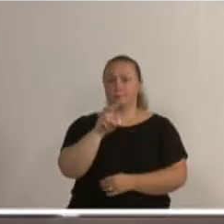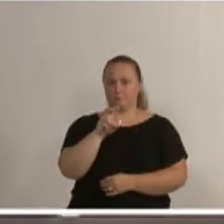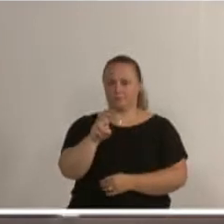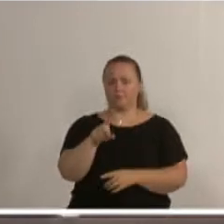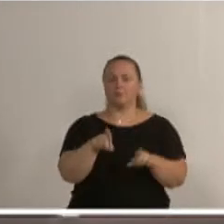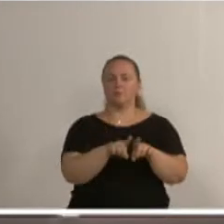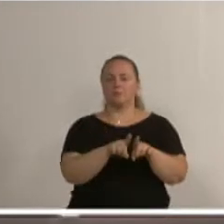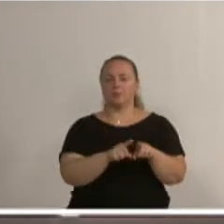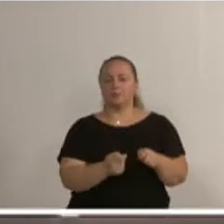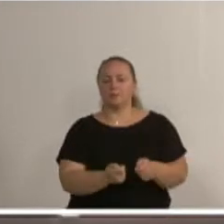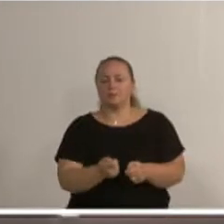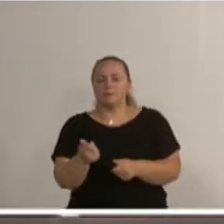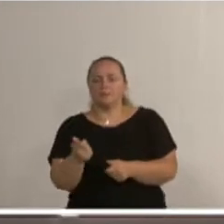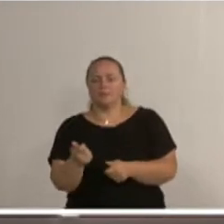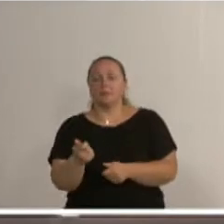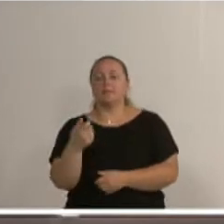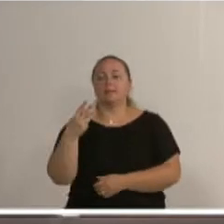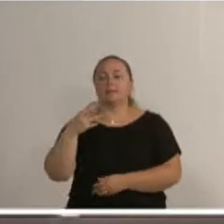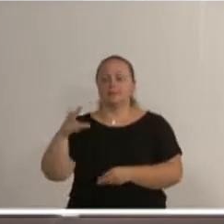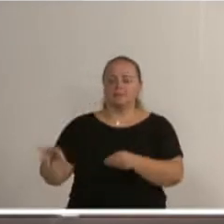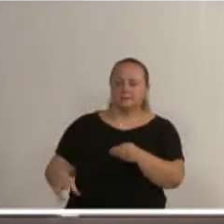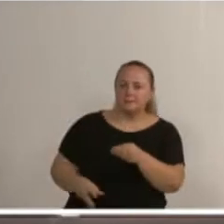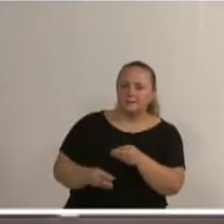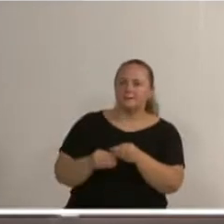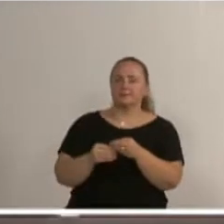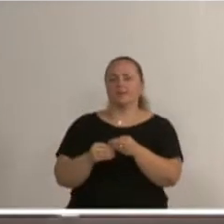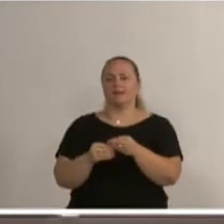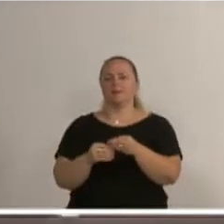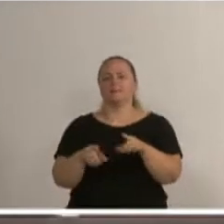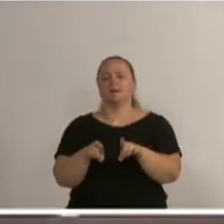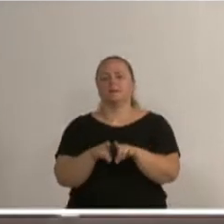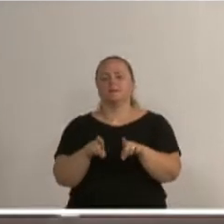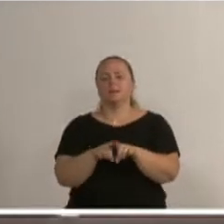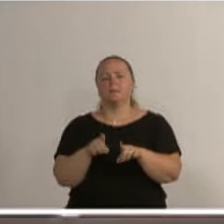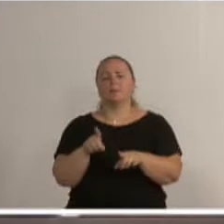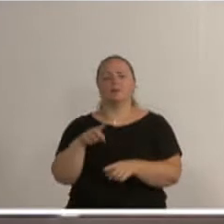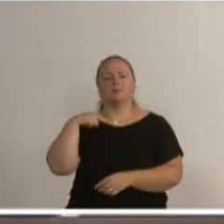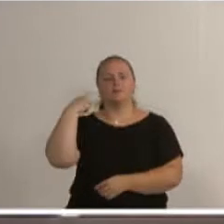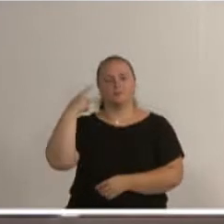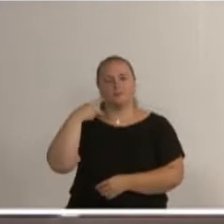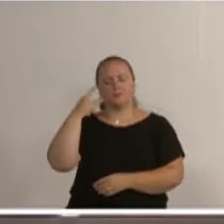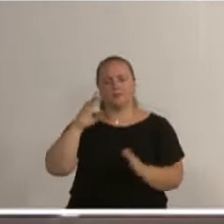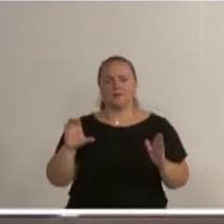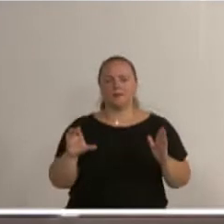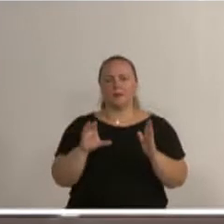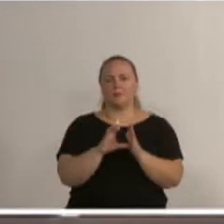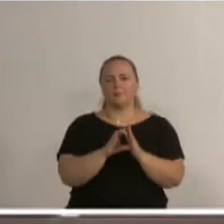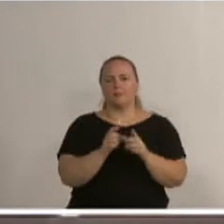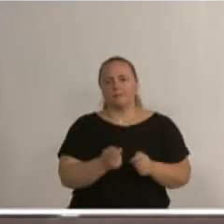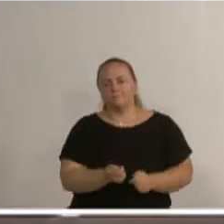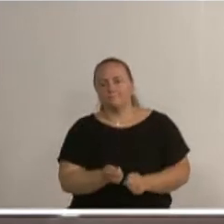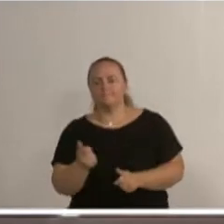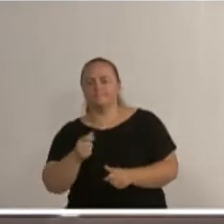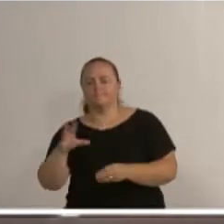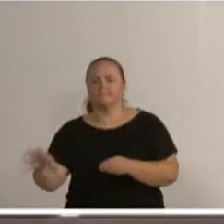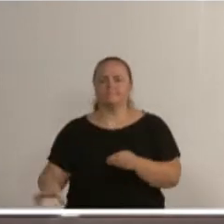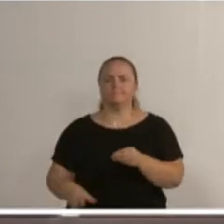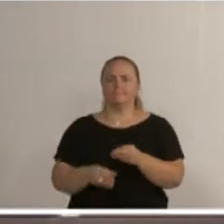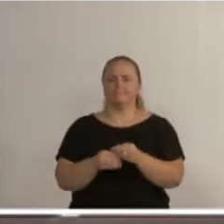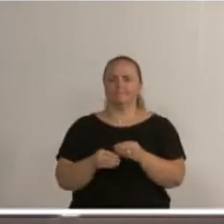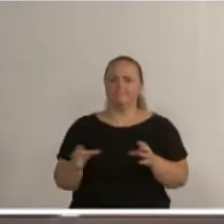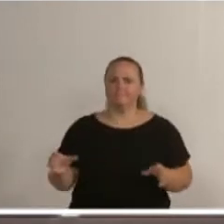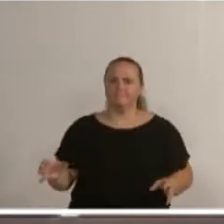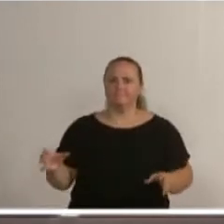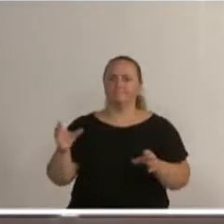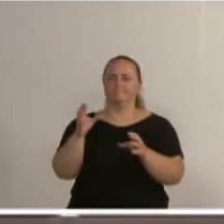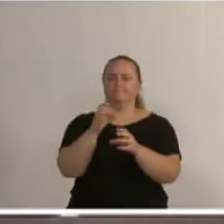do vereador Bruno de 3 minutos, tem mais a cedência do vereador Caminha de 3 minutos, a cedência do